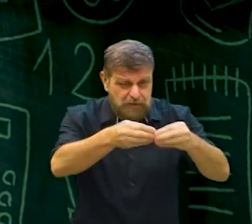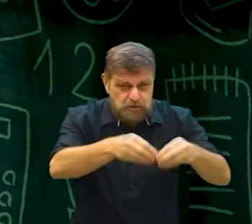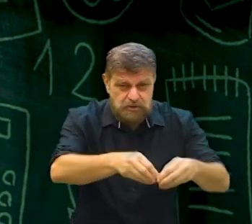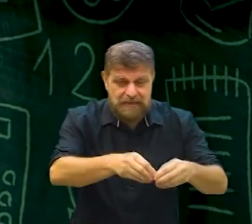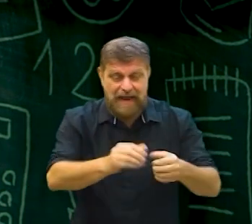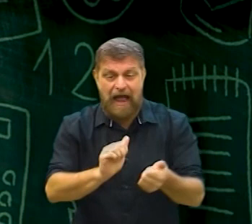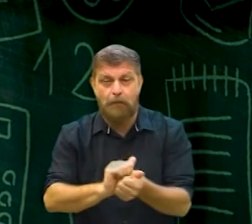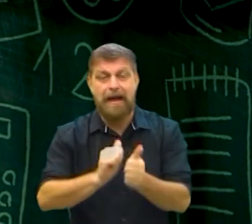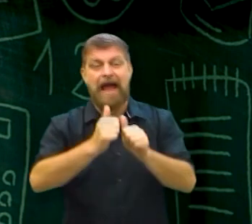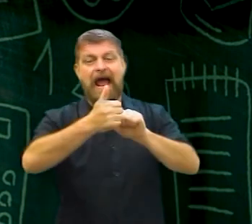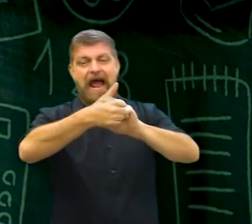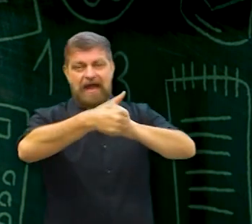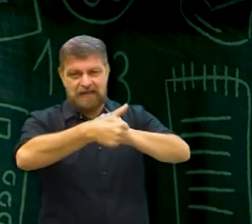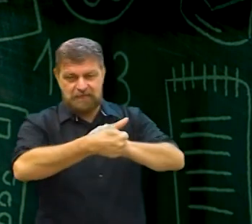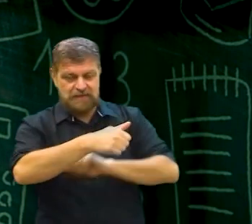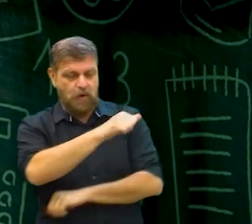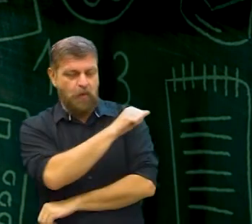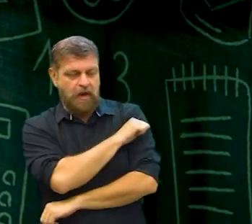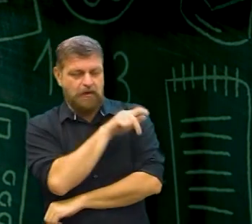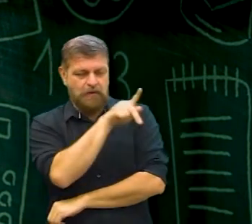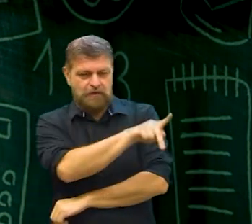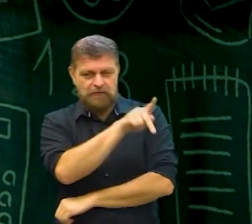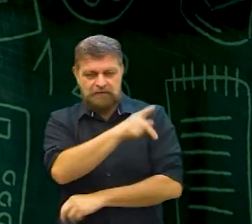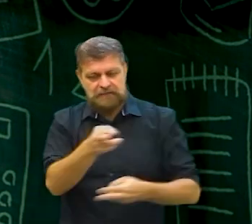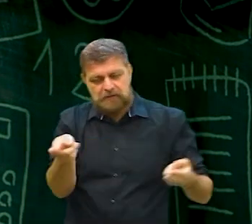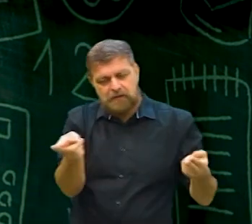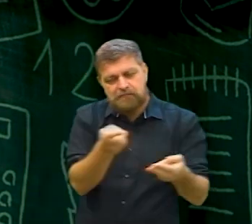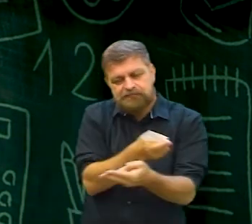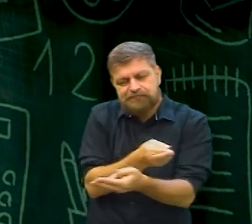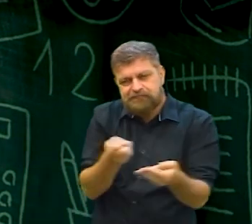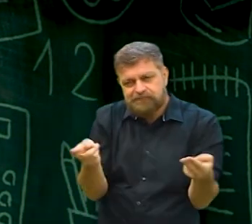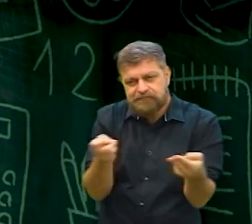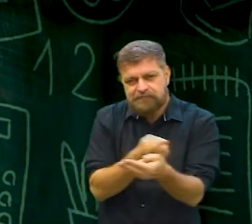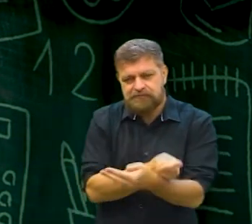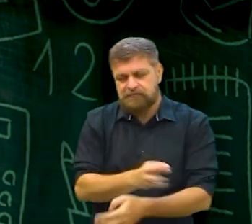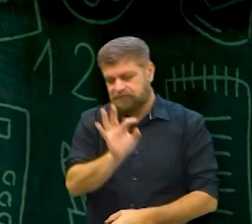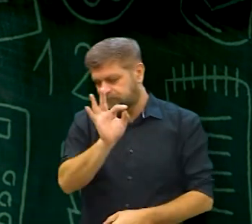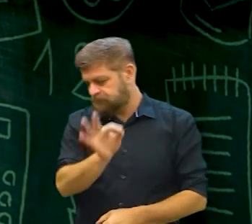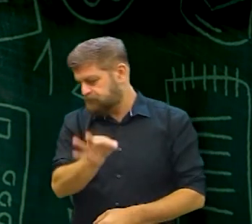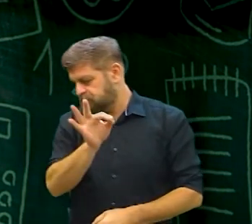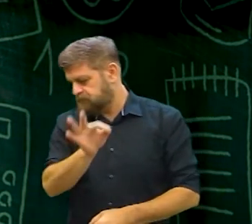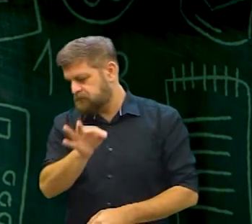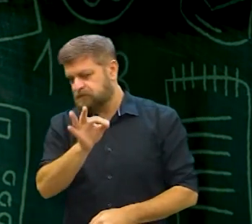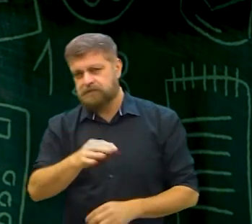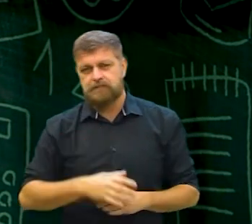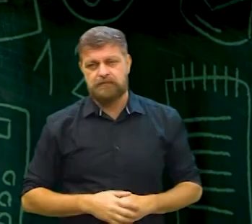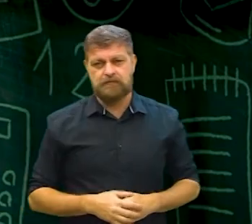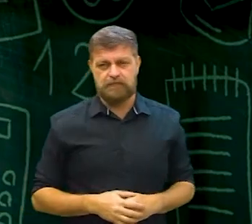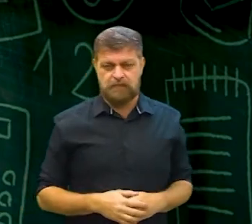prejudicar tanto essa adaptação aí, aluno, professor, né, Ismael? Exatamente.